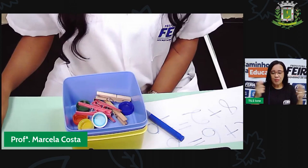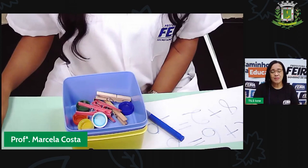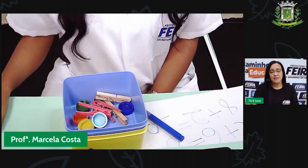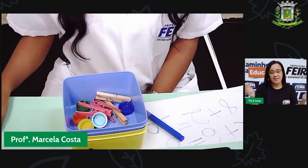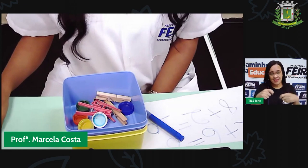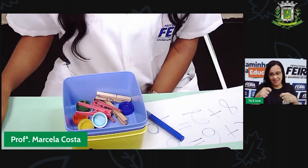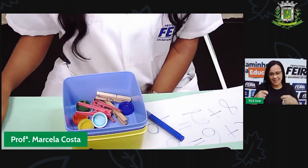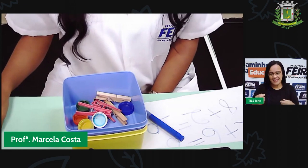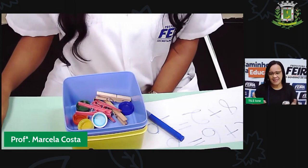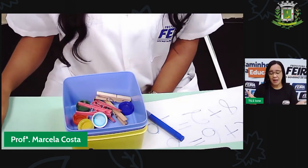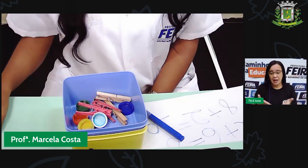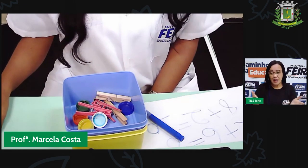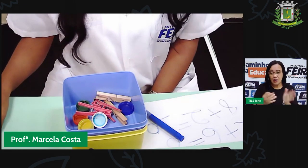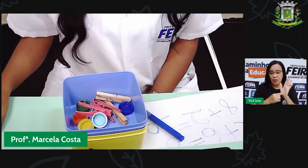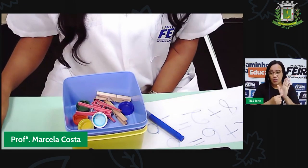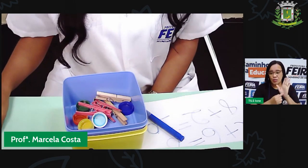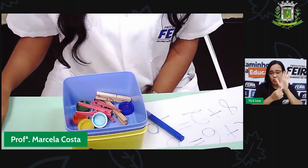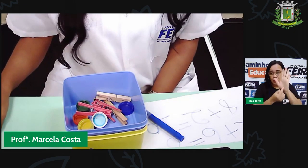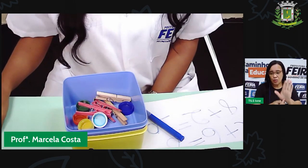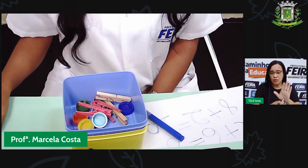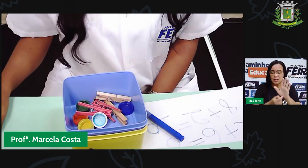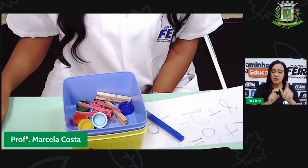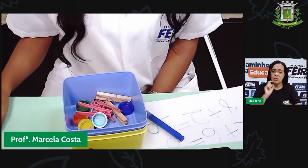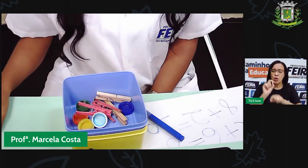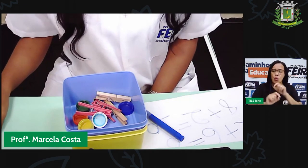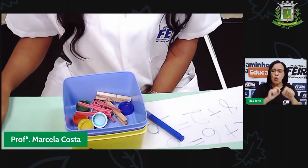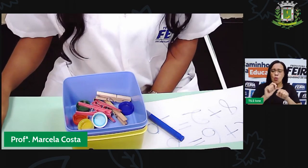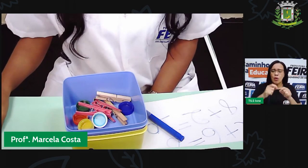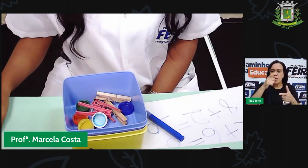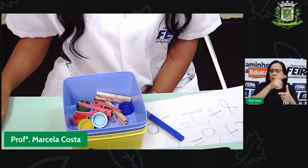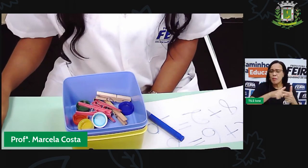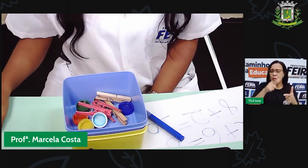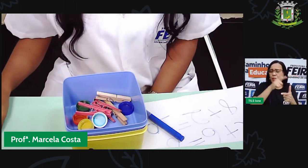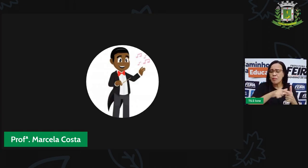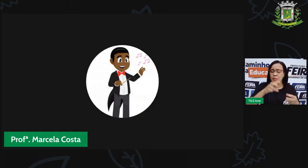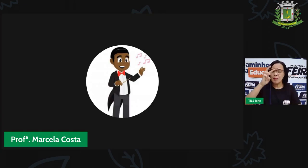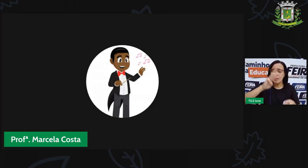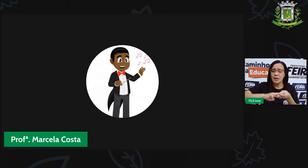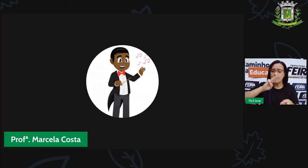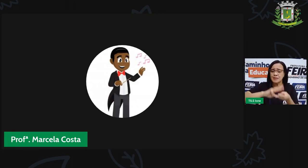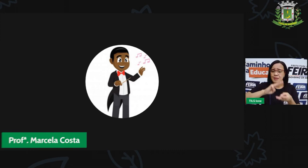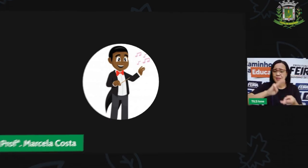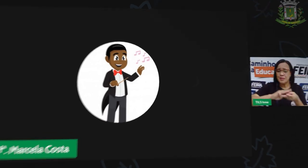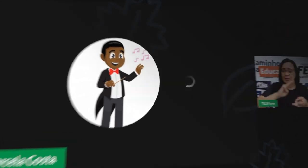Agora eu quero mostrar alguns problemas matemáticos que a gente pode resolver.